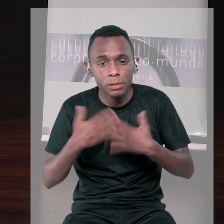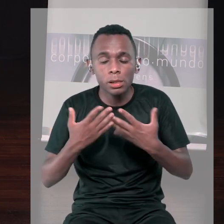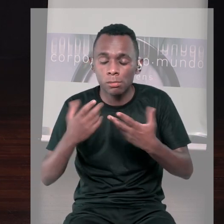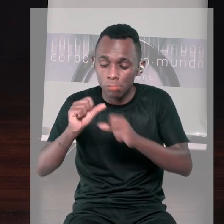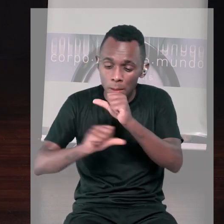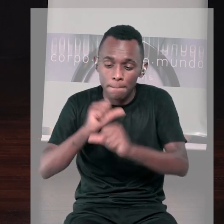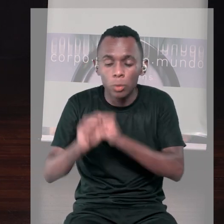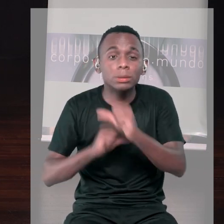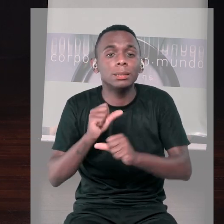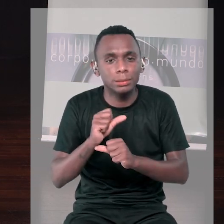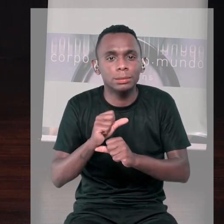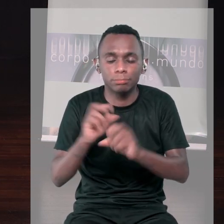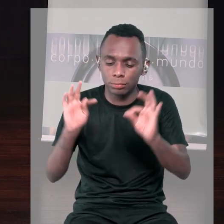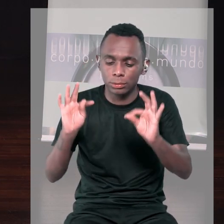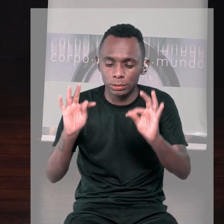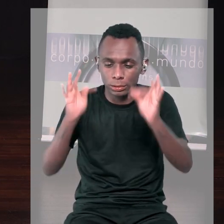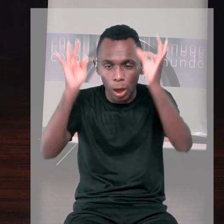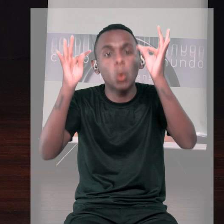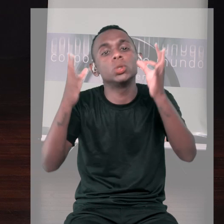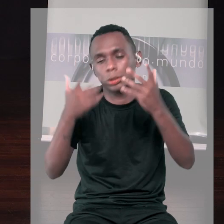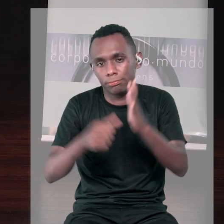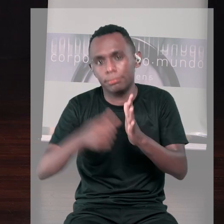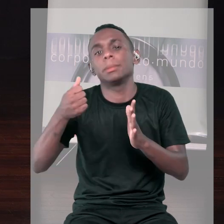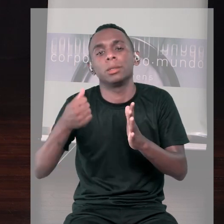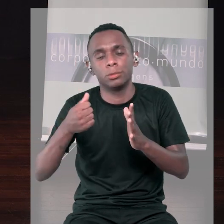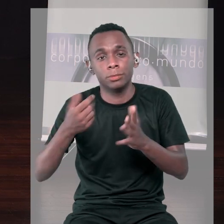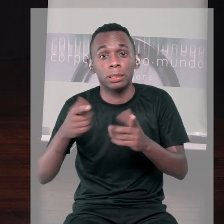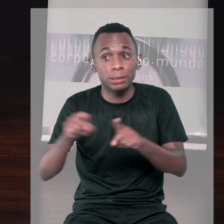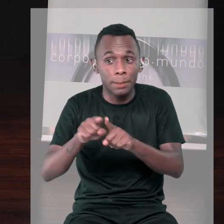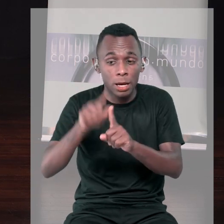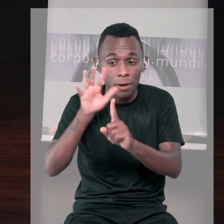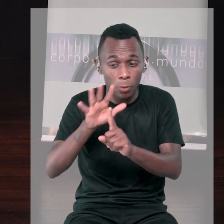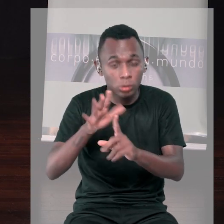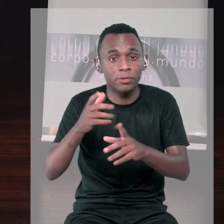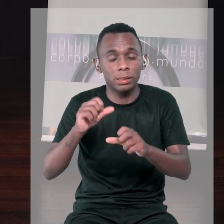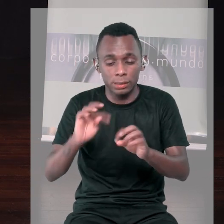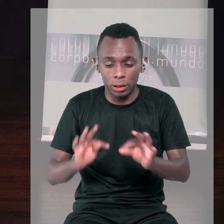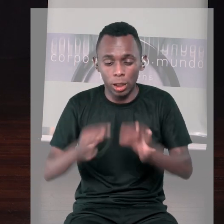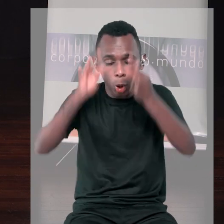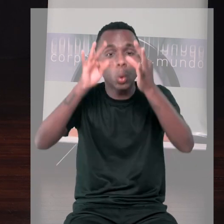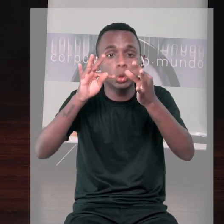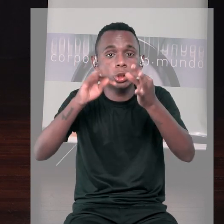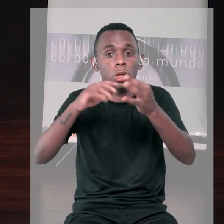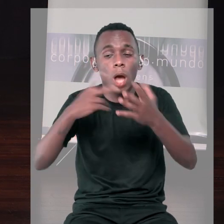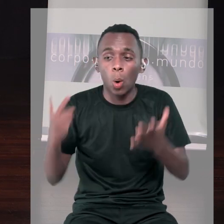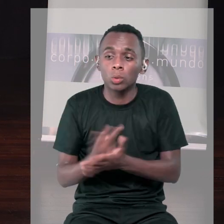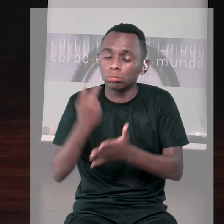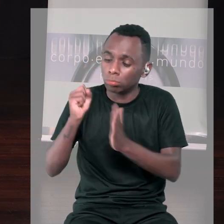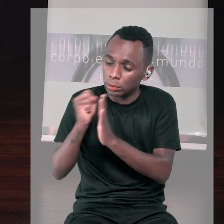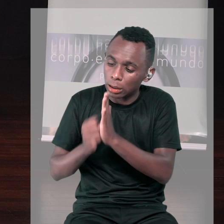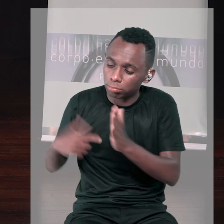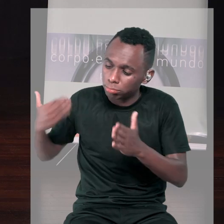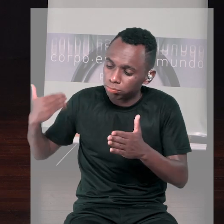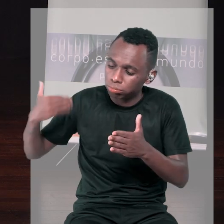modificação da tecnologia em primeiro lugar. E os efeitos que a mudança da tecnologia vai produzindo ao longo dos séculos